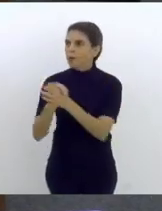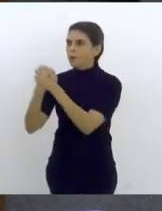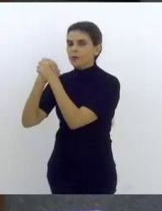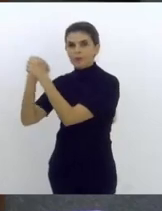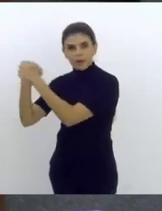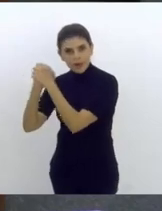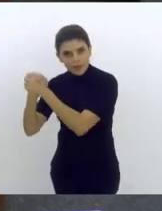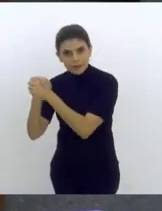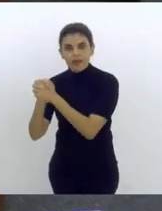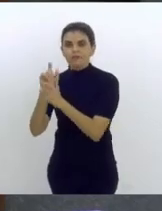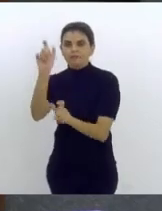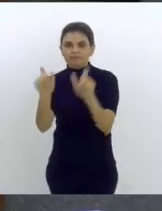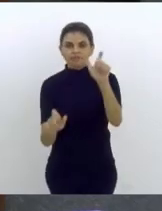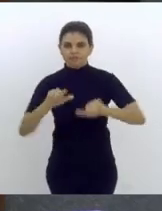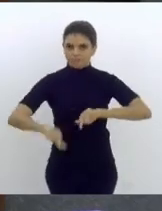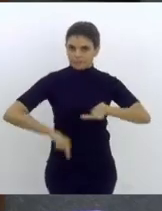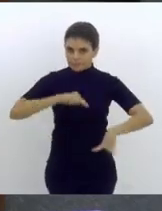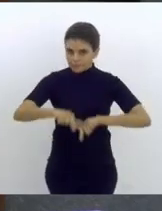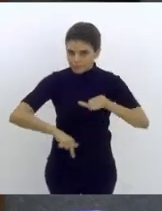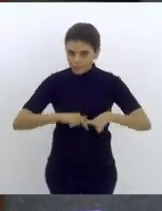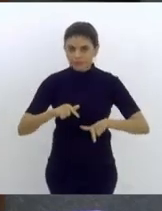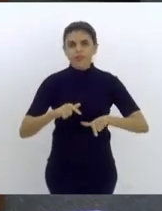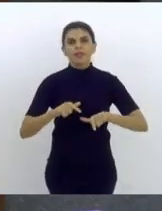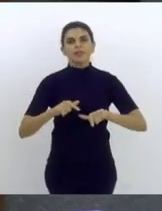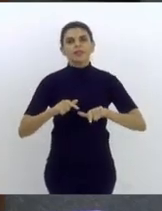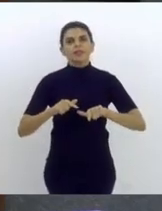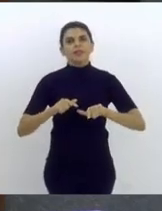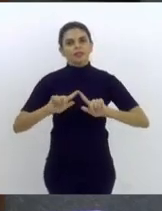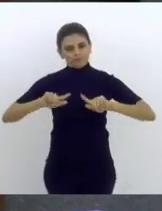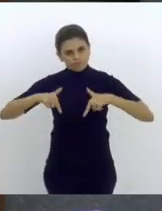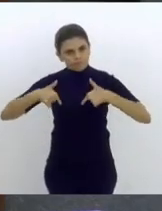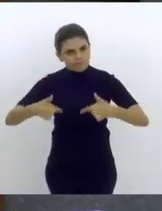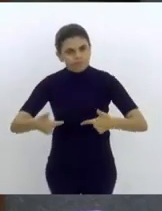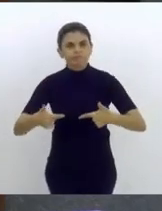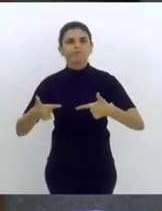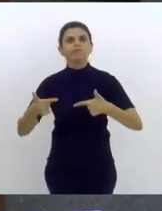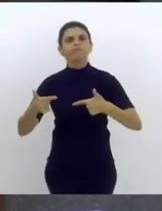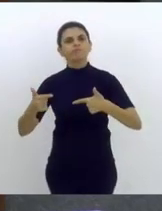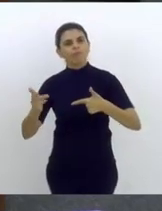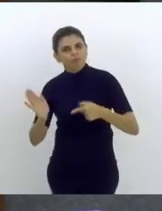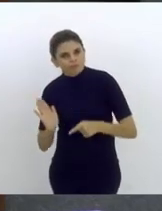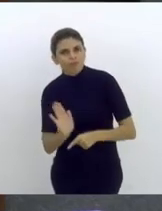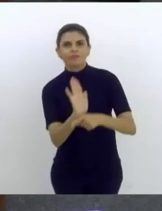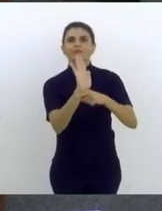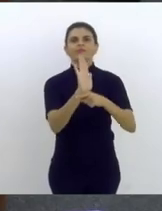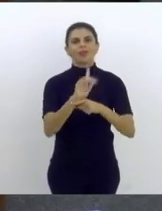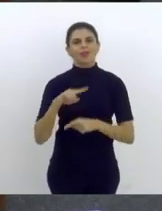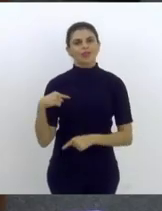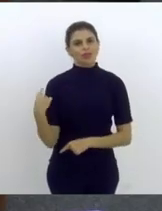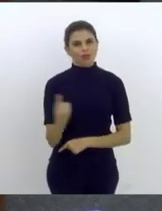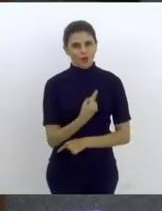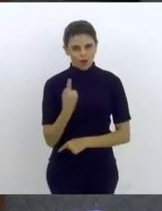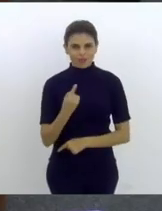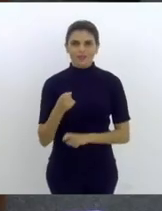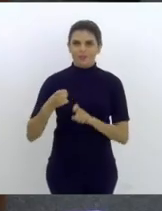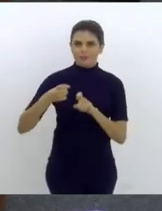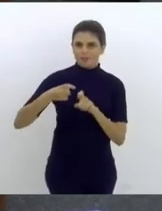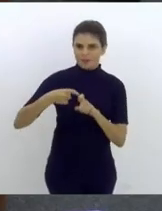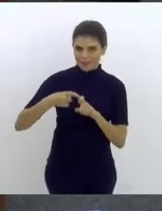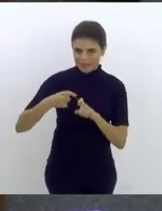a esses trabalhadores e trabalhadores que também tem contribuído muito para nossa medicina